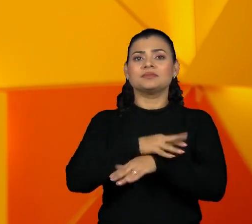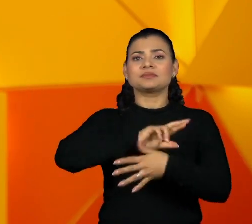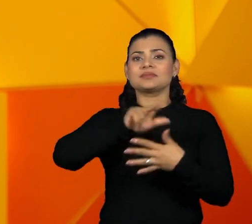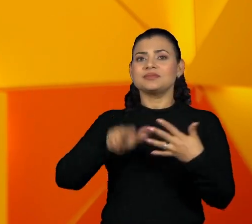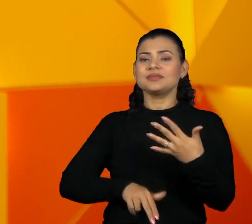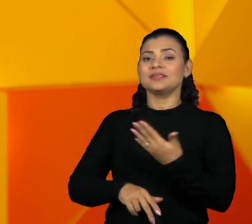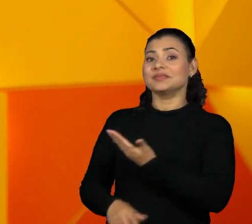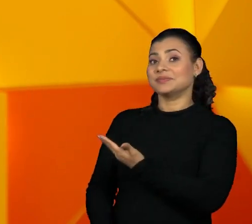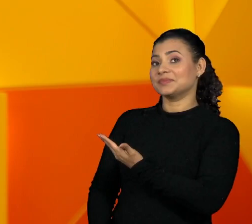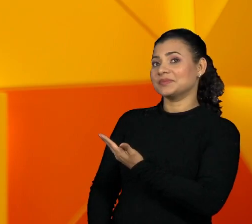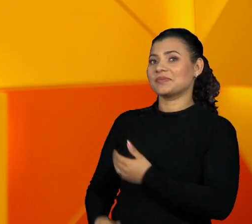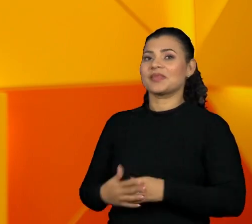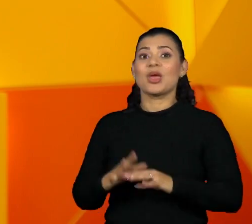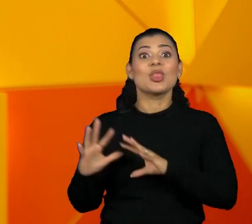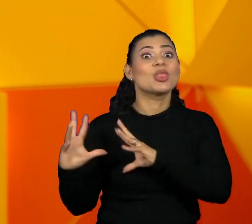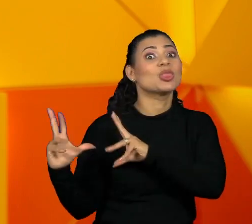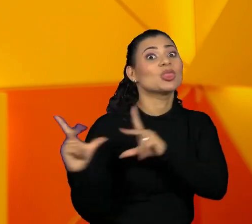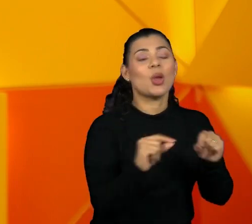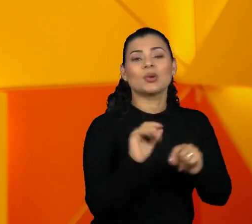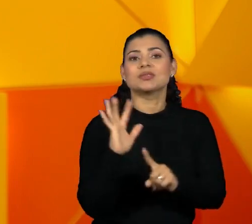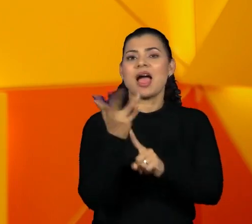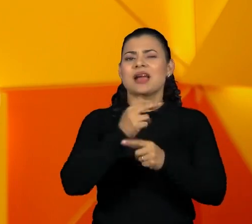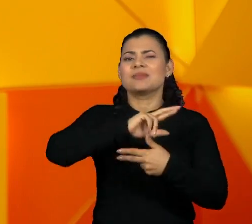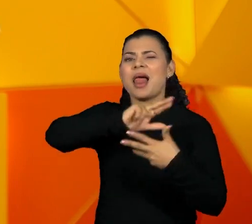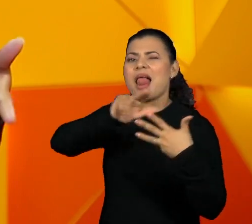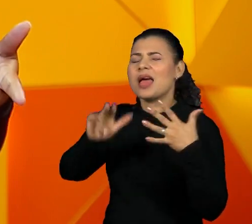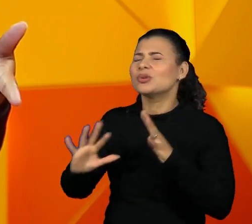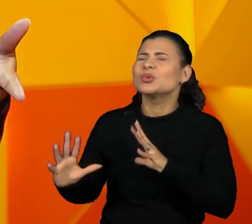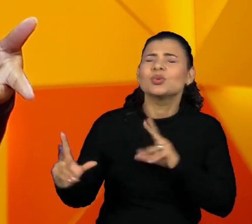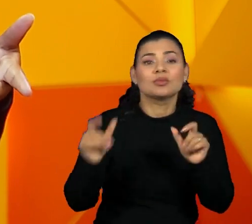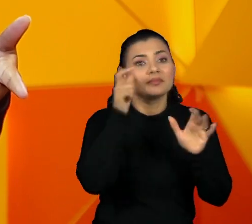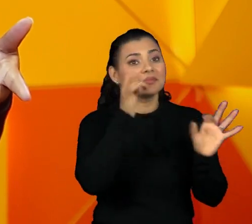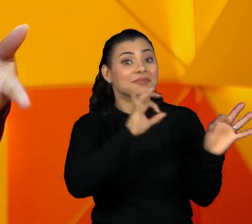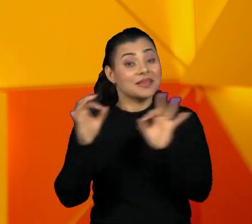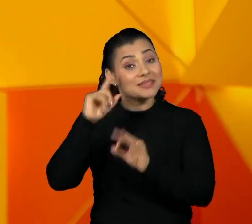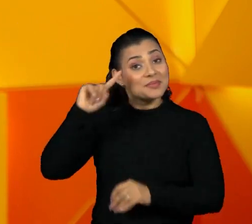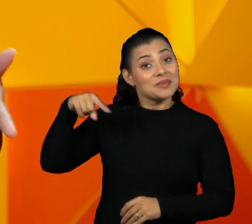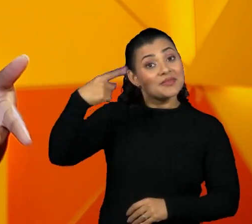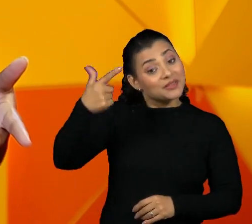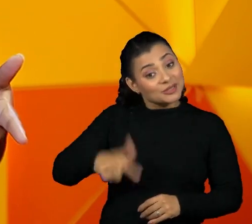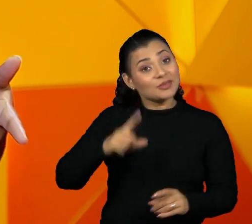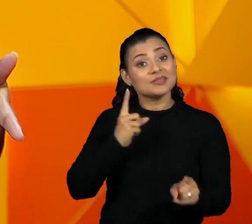8, 9, todos os tipos de artes. E me espera na semana que